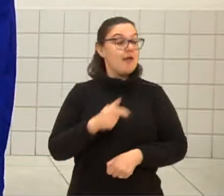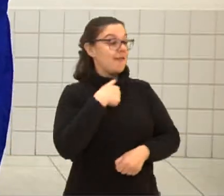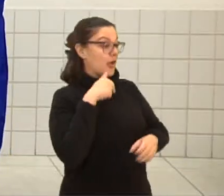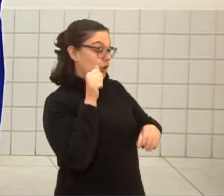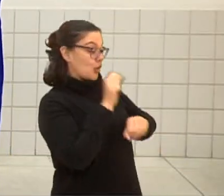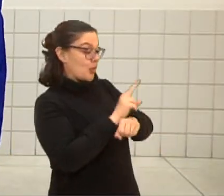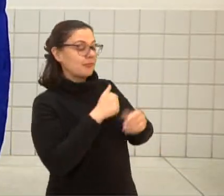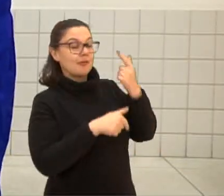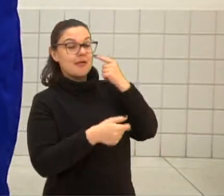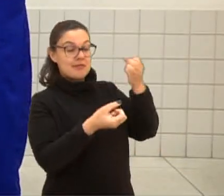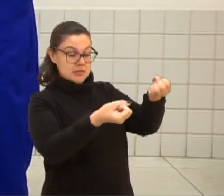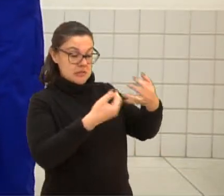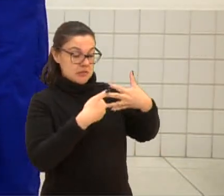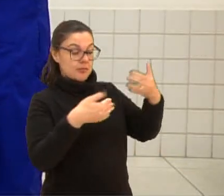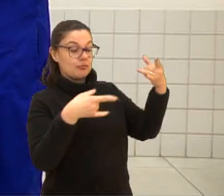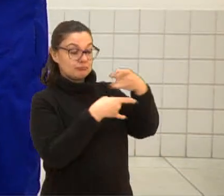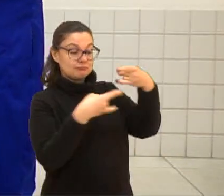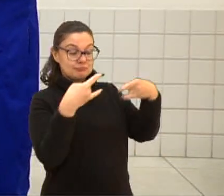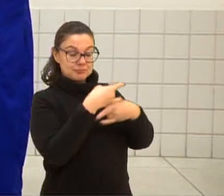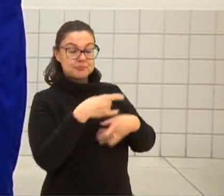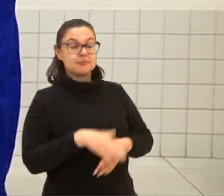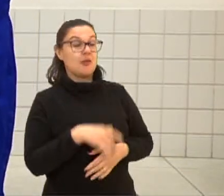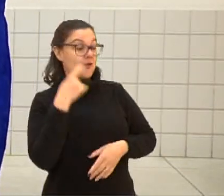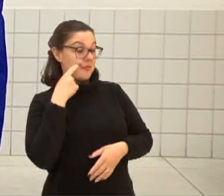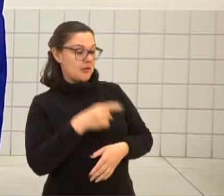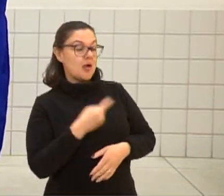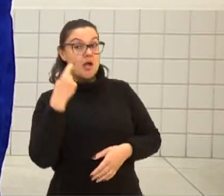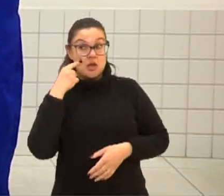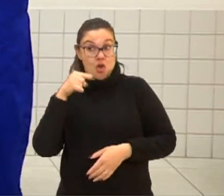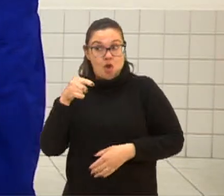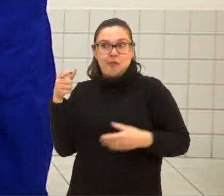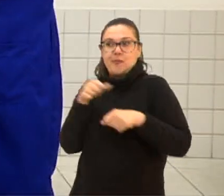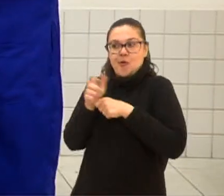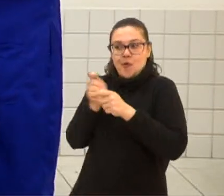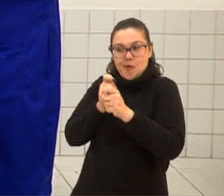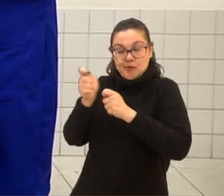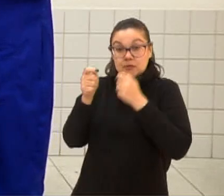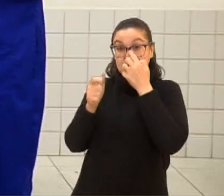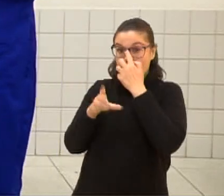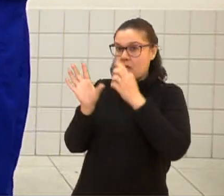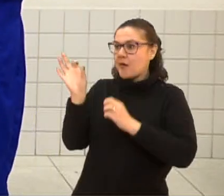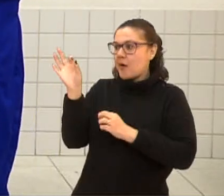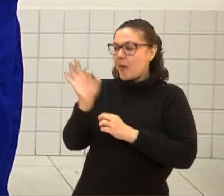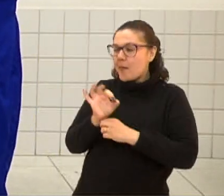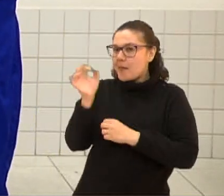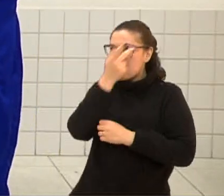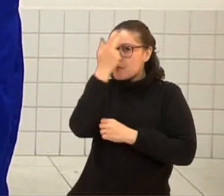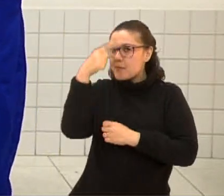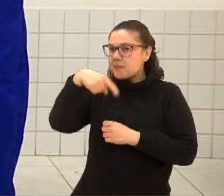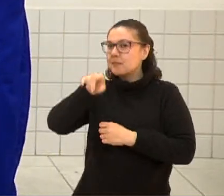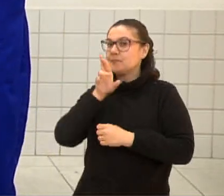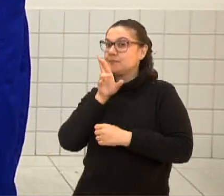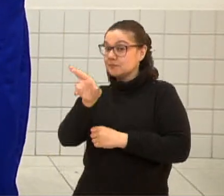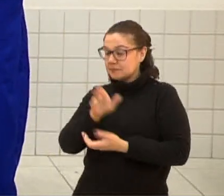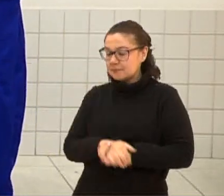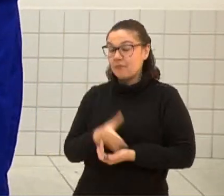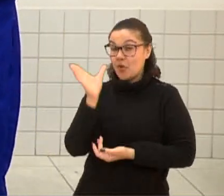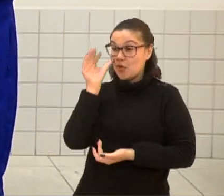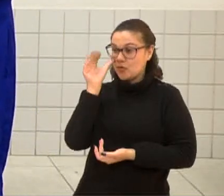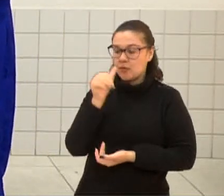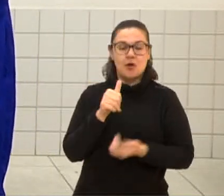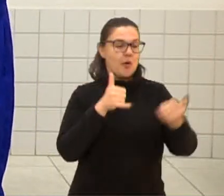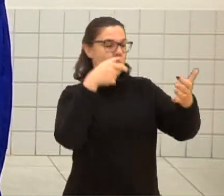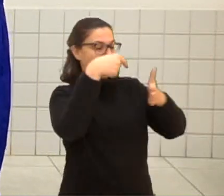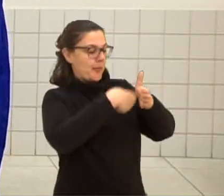pra gente rapidinho. Vê se tem mensagem enquanto isso Vou pra ver. gente, Bruno. Vou ver se tem alguma Eu tô mensagenzinha. controlando aqui pra ver o que a galera vai responder. Tô curiosa. Ó, o pessoal